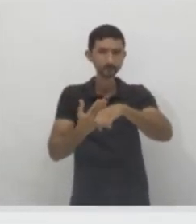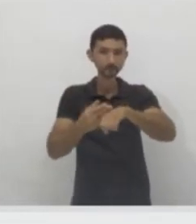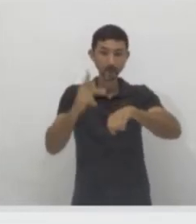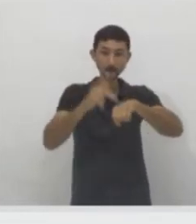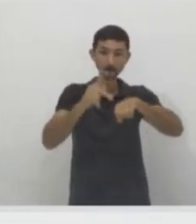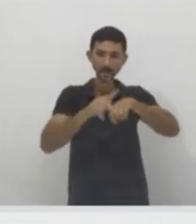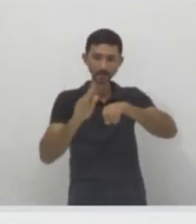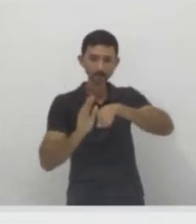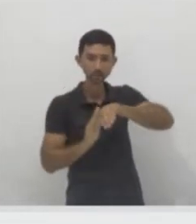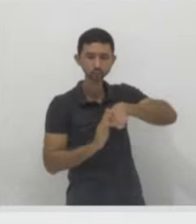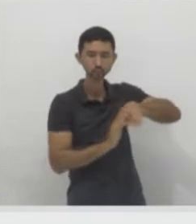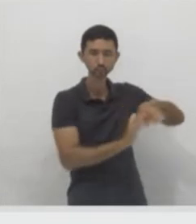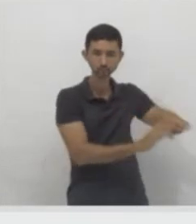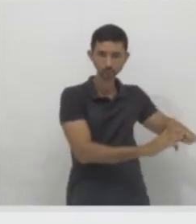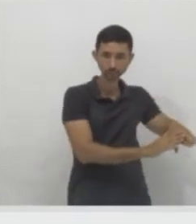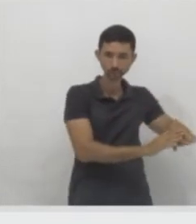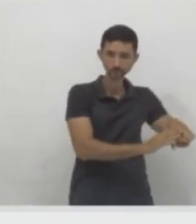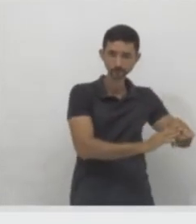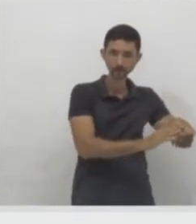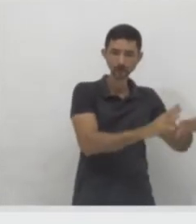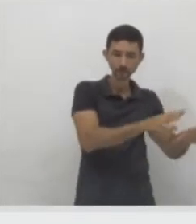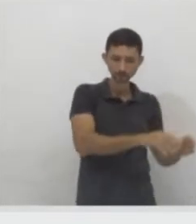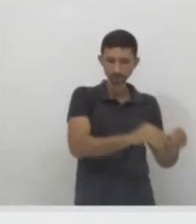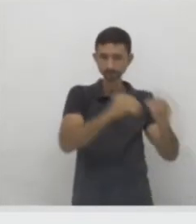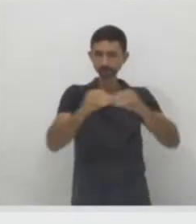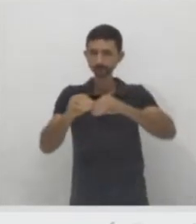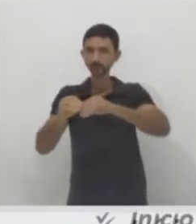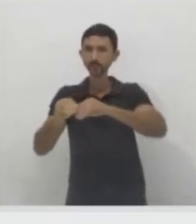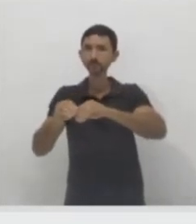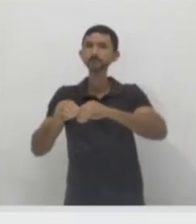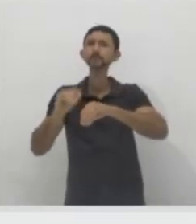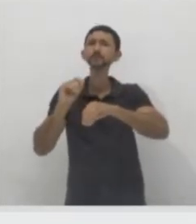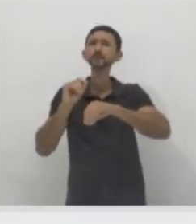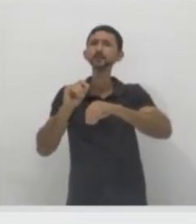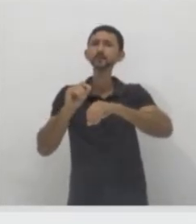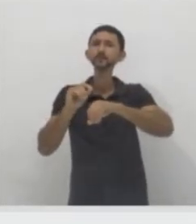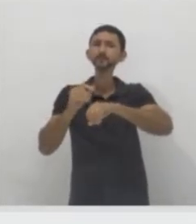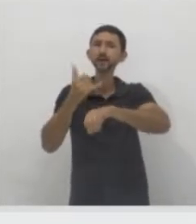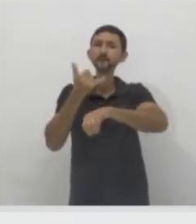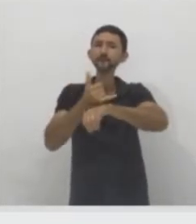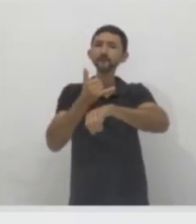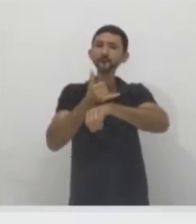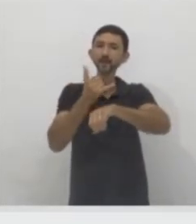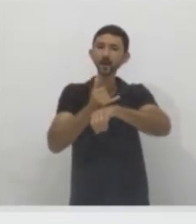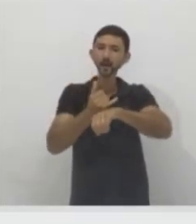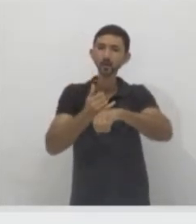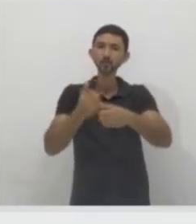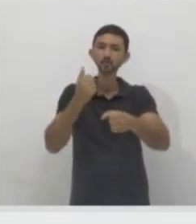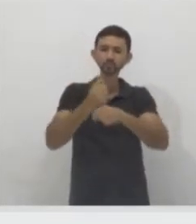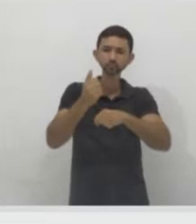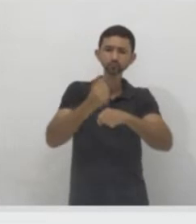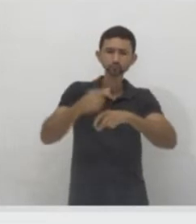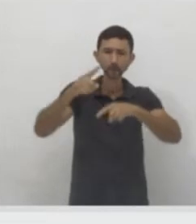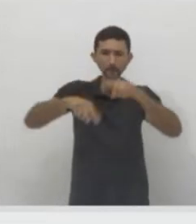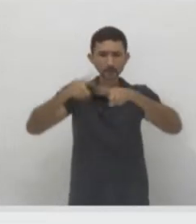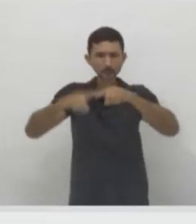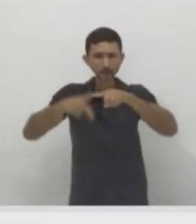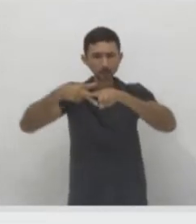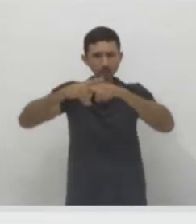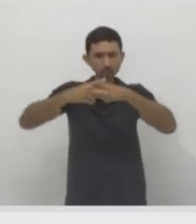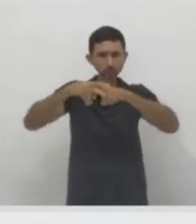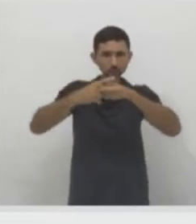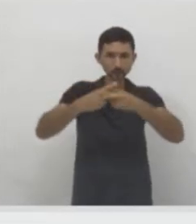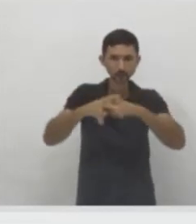a ferramenta de metal ela proporcionou a esse homem um aumento bem considerado aí